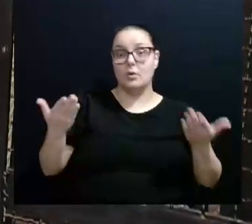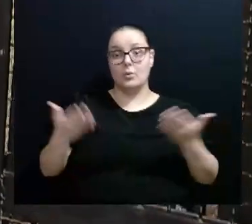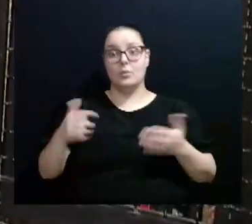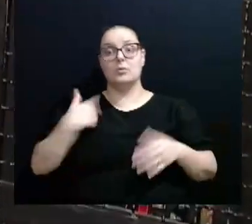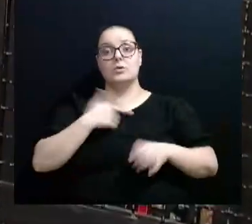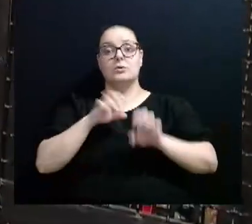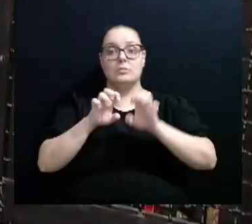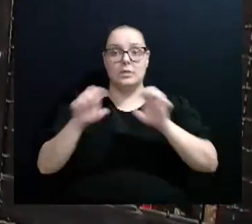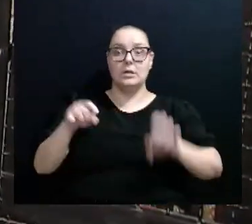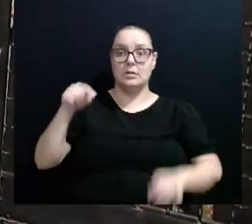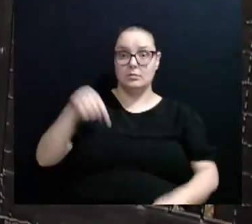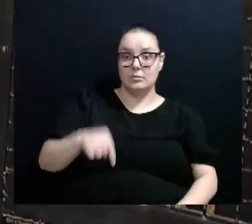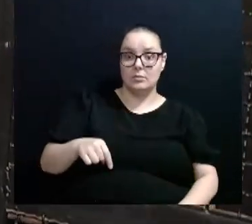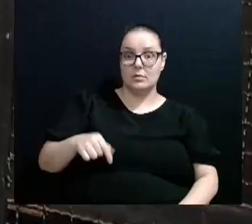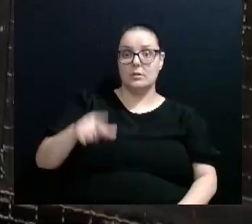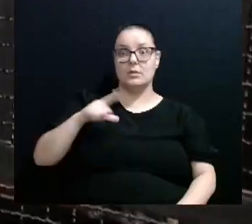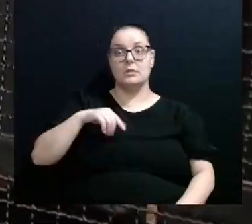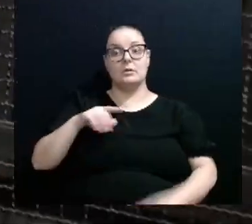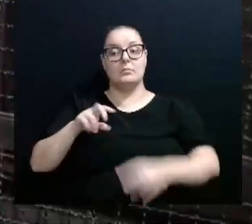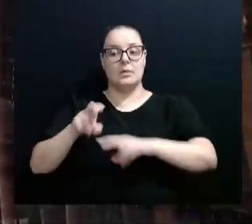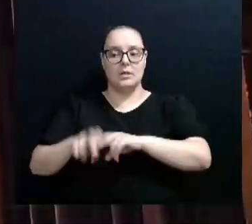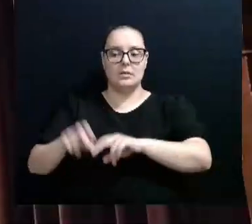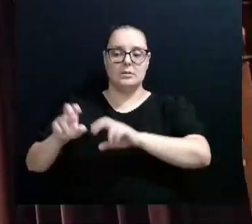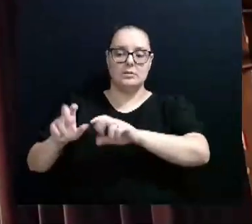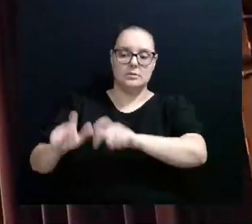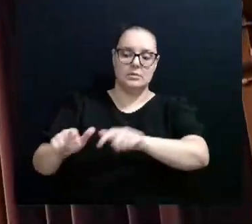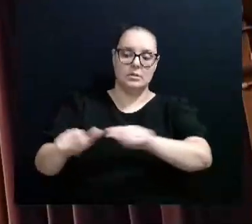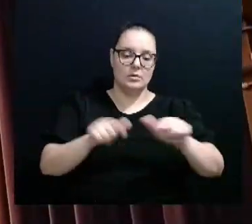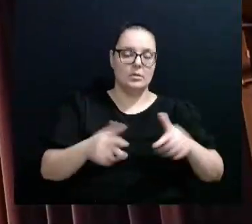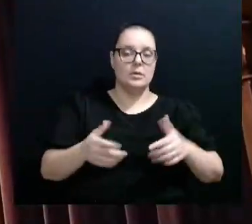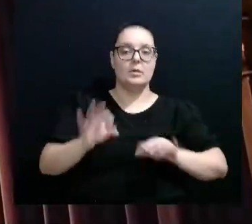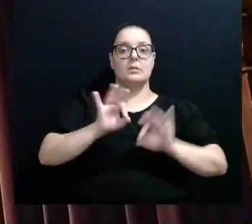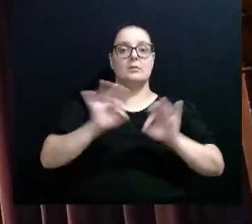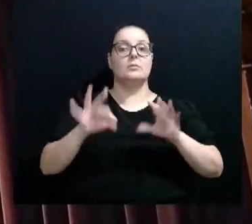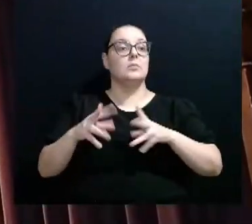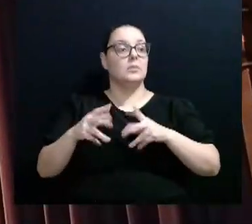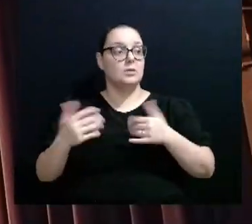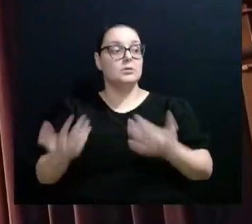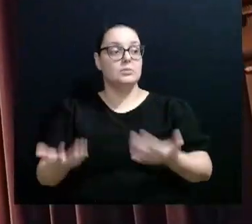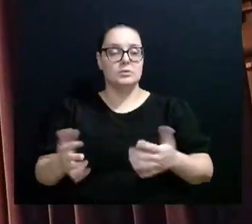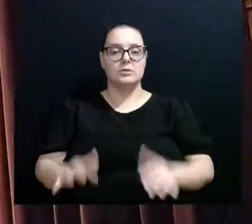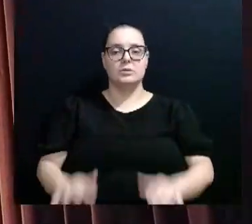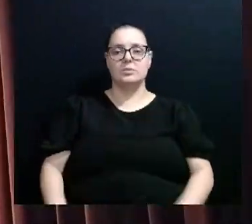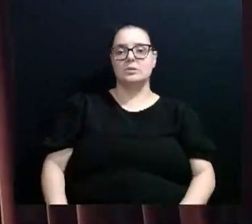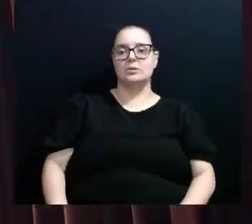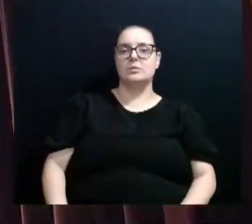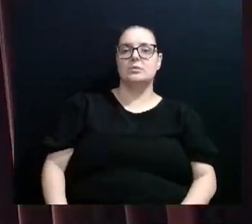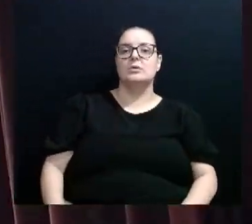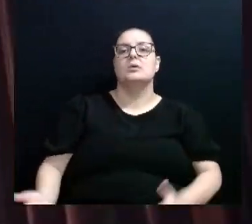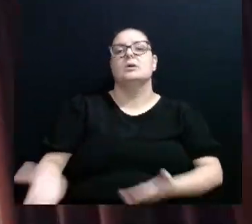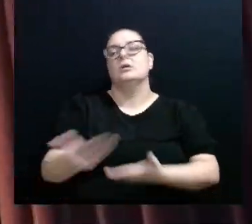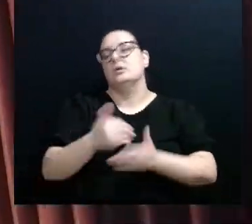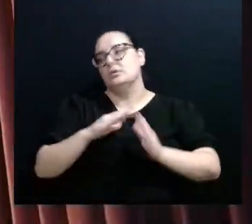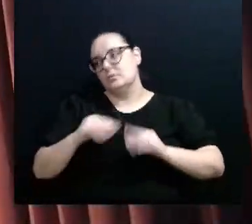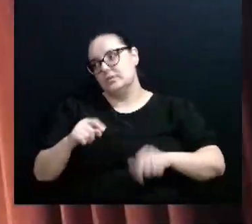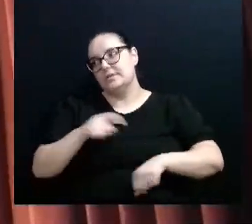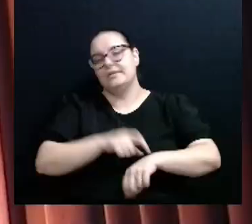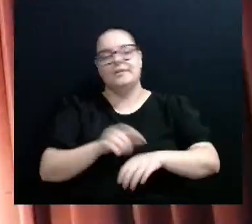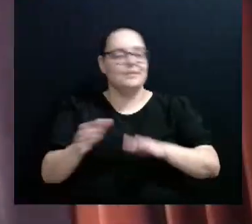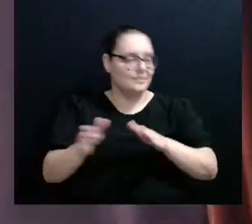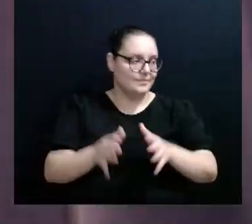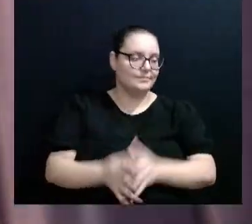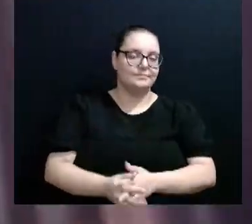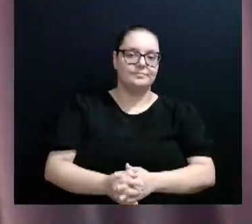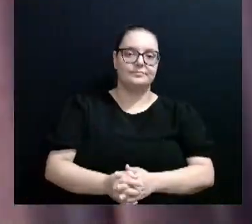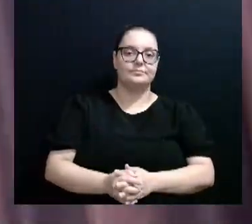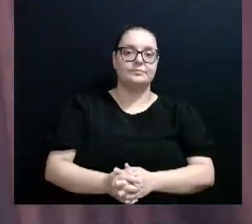mais lugares, né? Ela está toda preparada para isso, então a gente vai acolher todo mundo aqui nesse período. E, secretário, o processo de